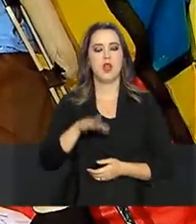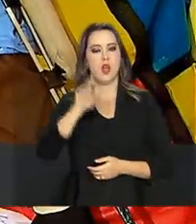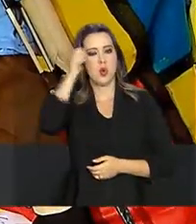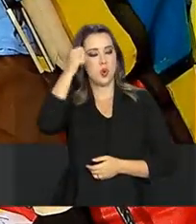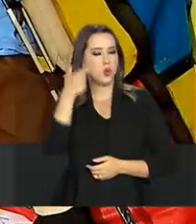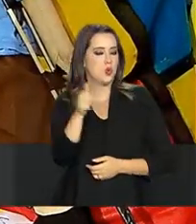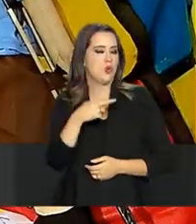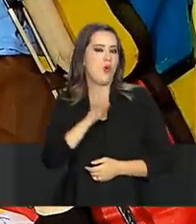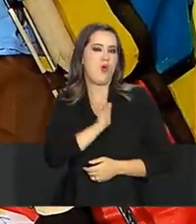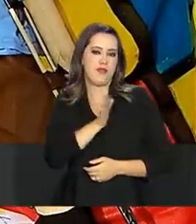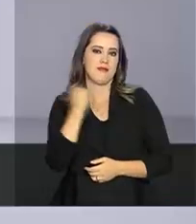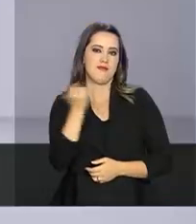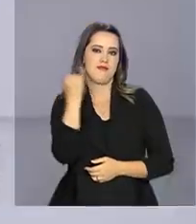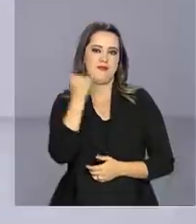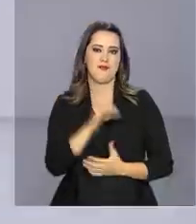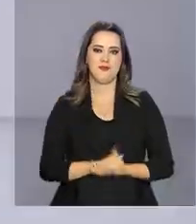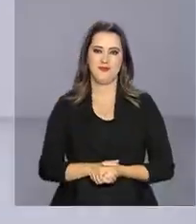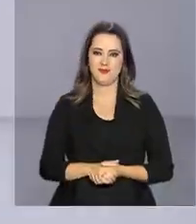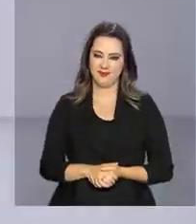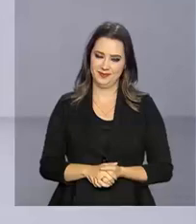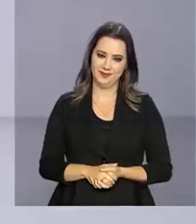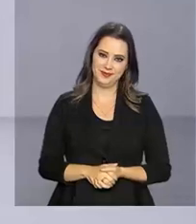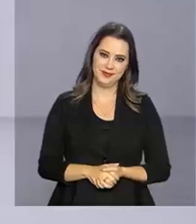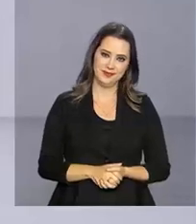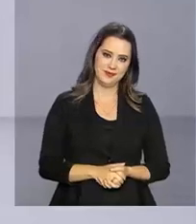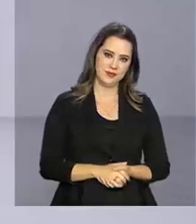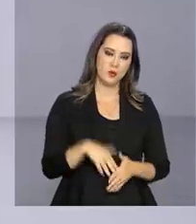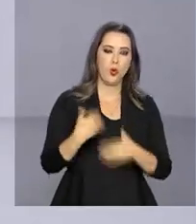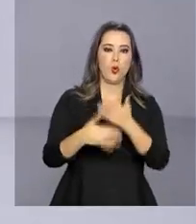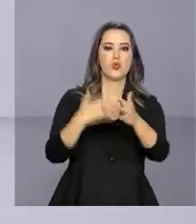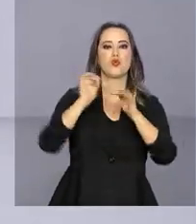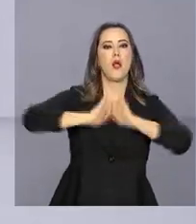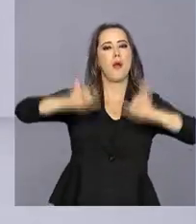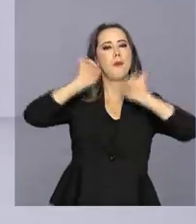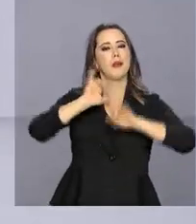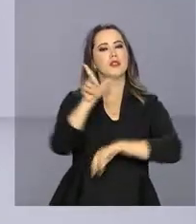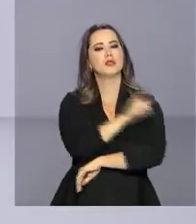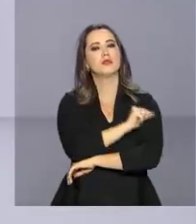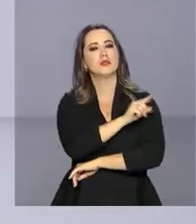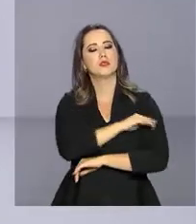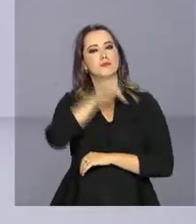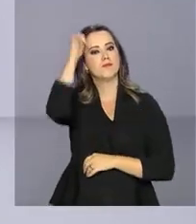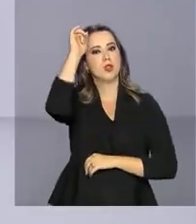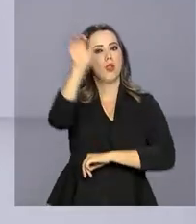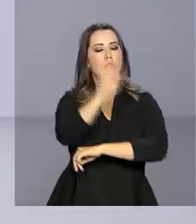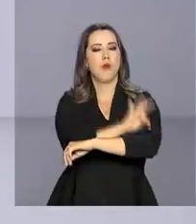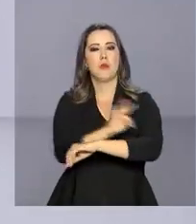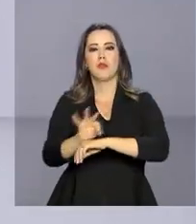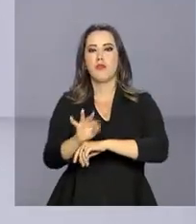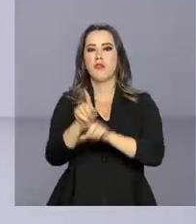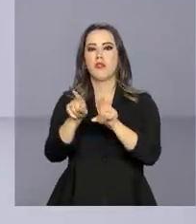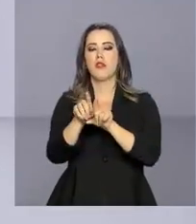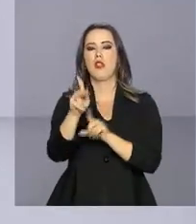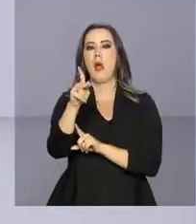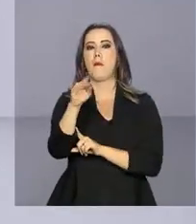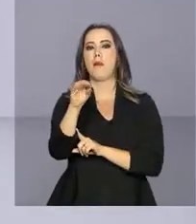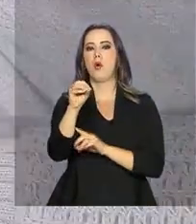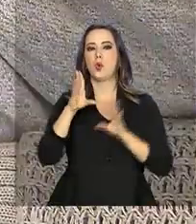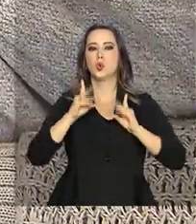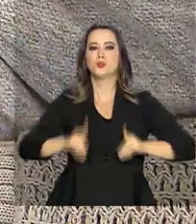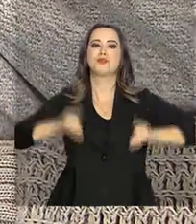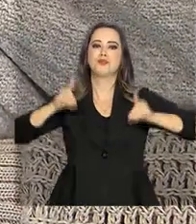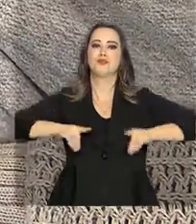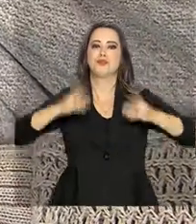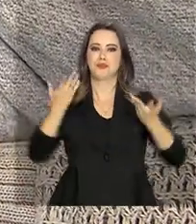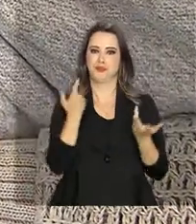quinto a recuperação segue a campanha de vacinação contra o sarampo ea poliomielite a meta é que até